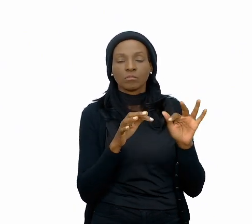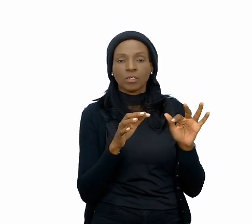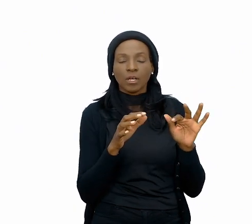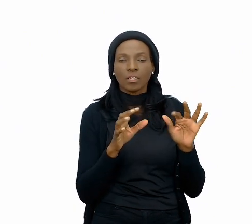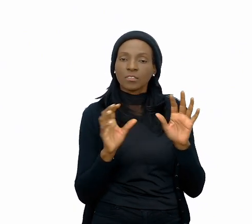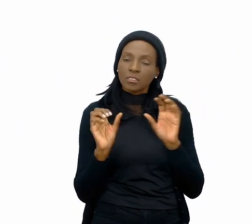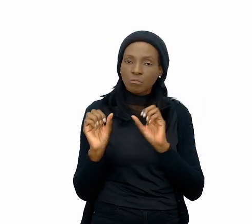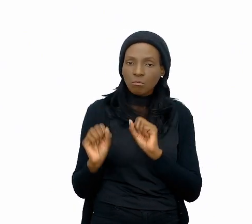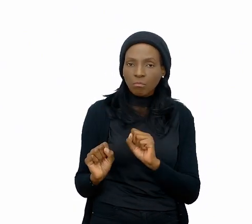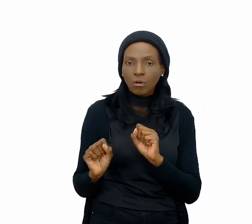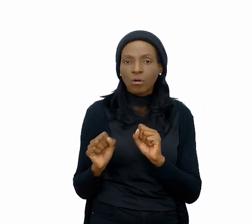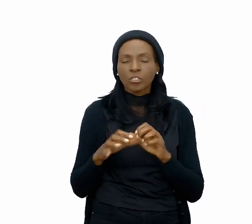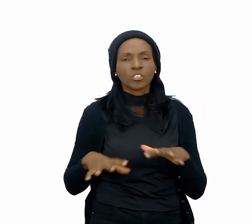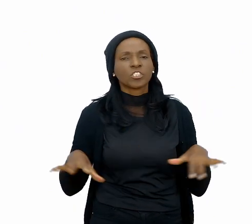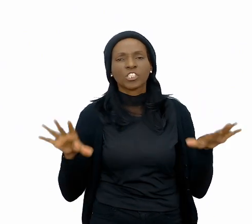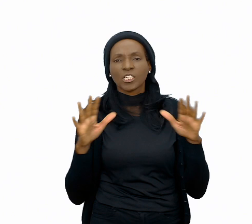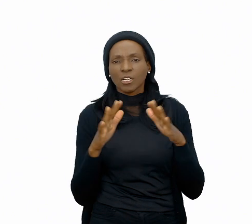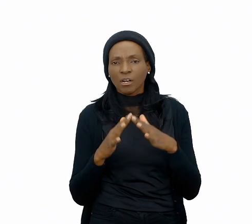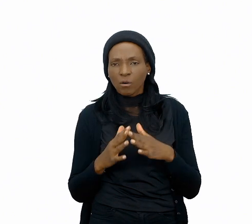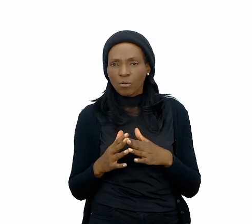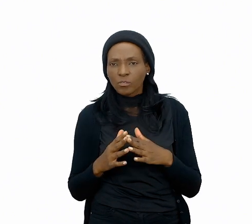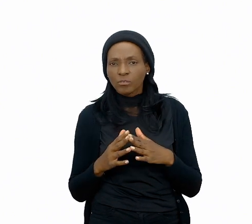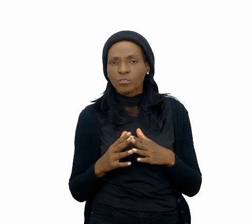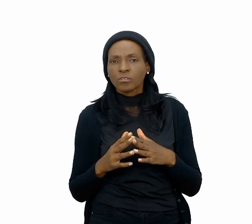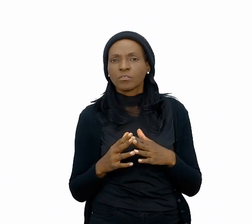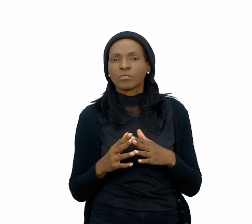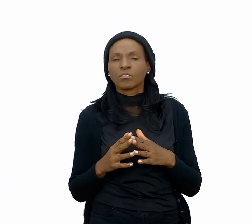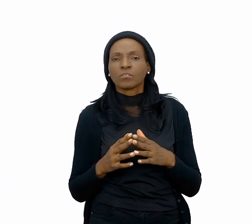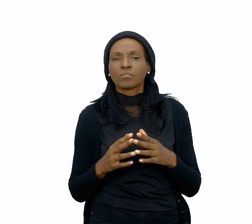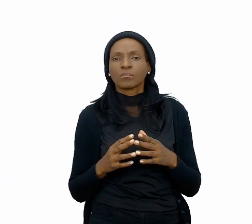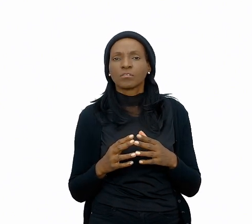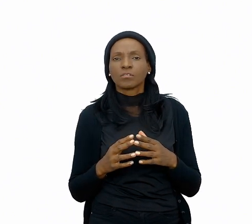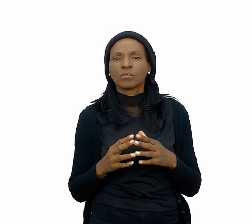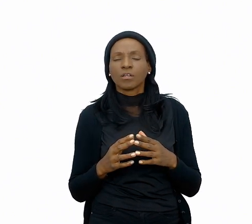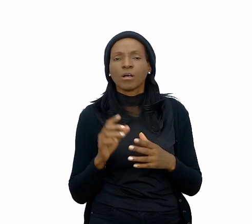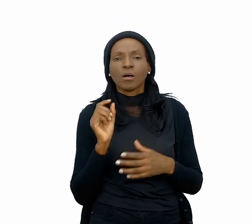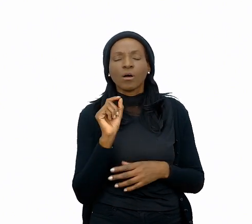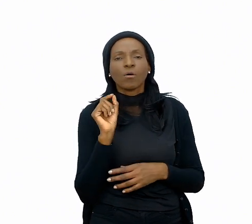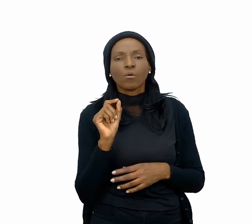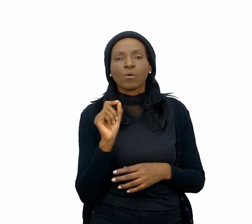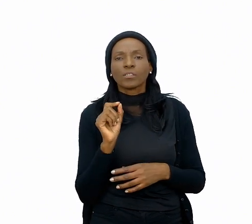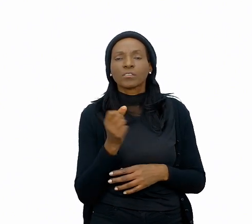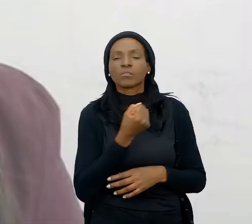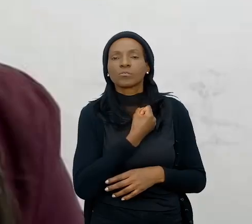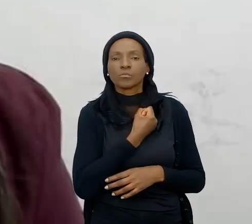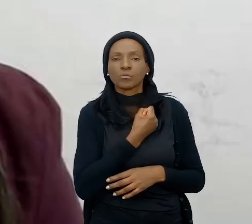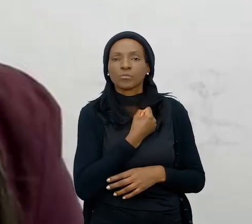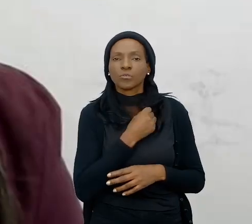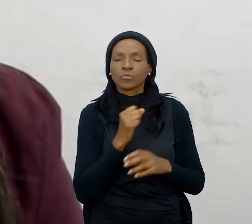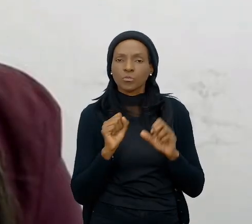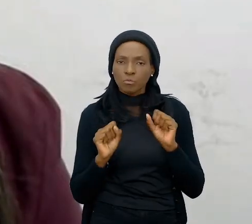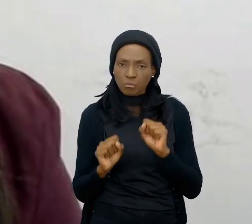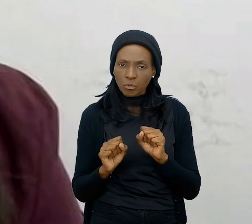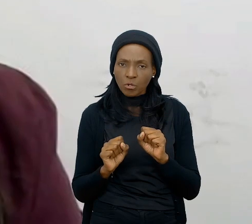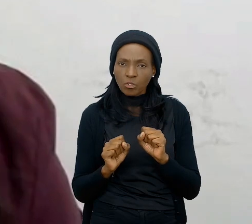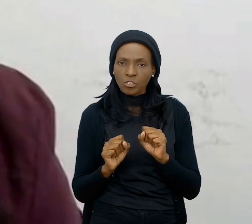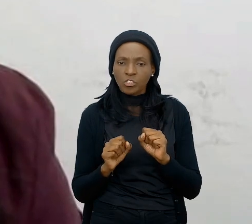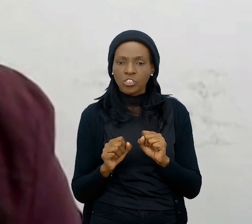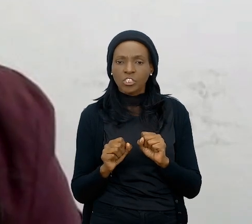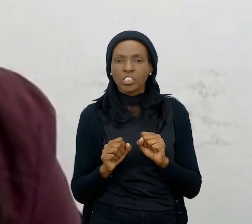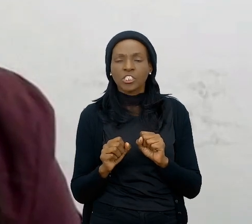uma generalização, né? Então, quais são esses números que podem